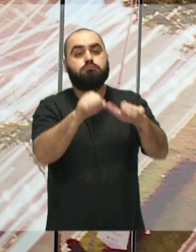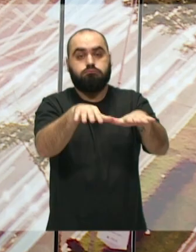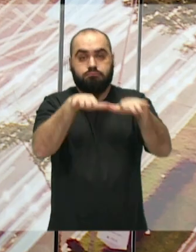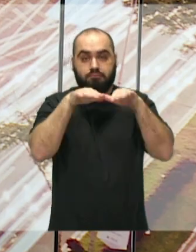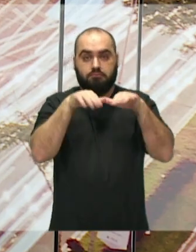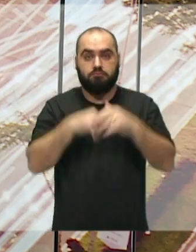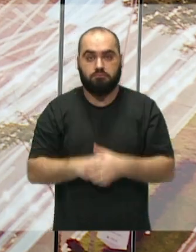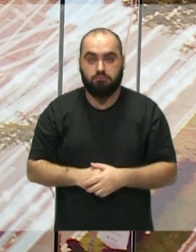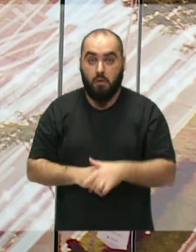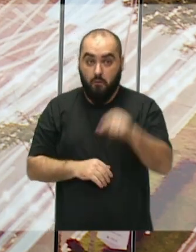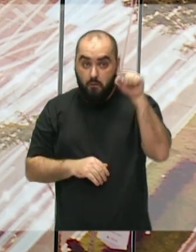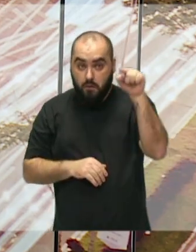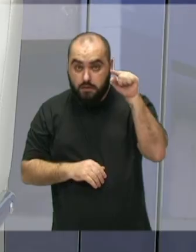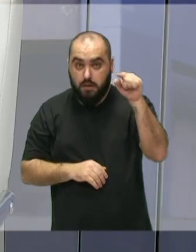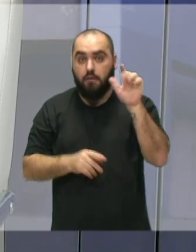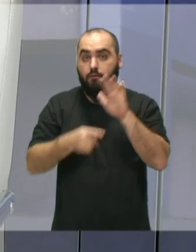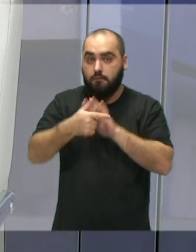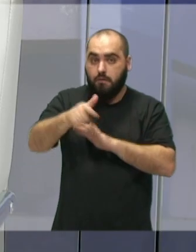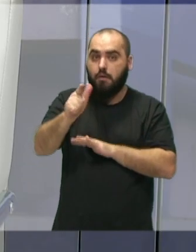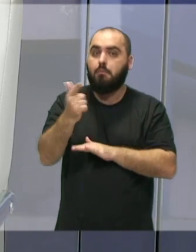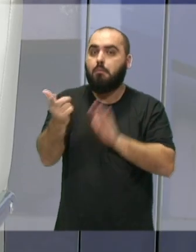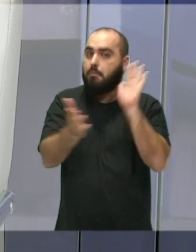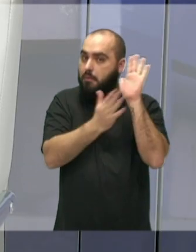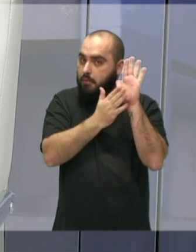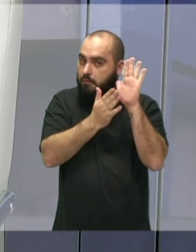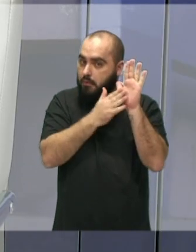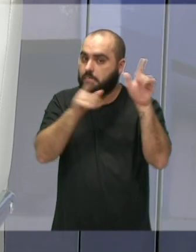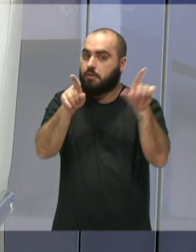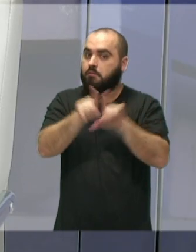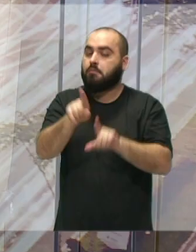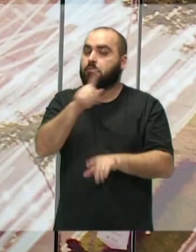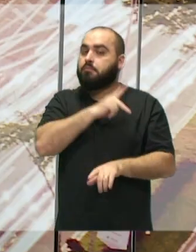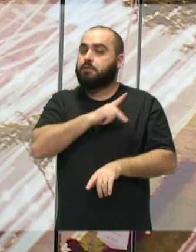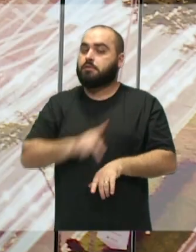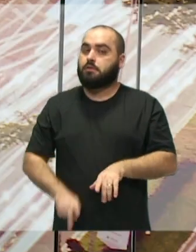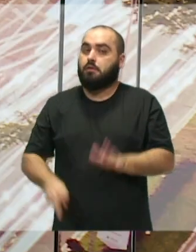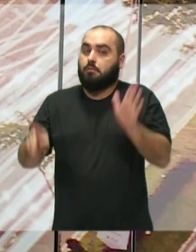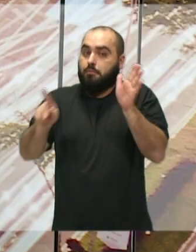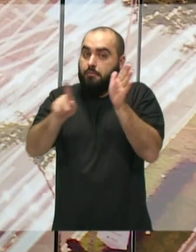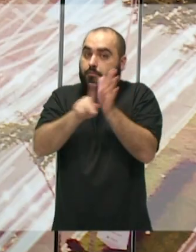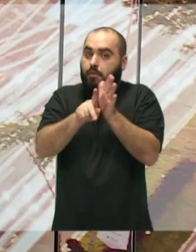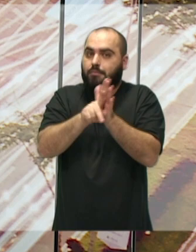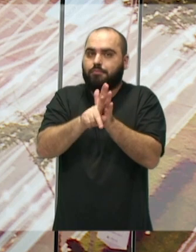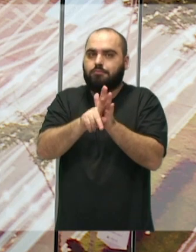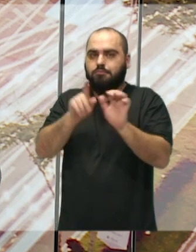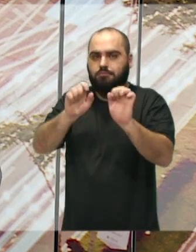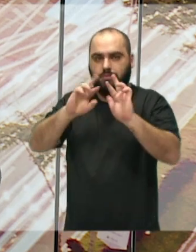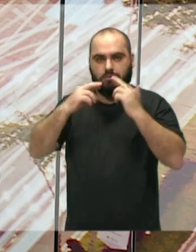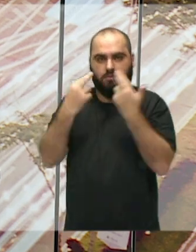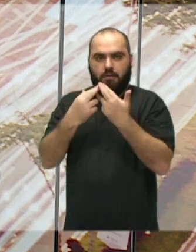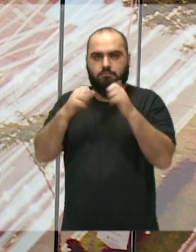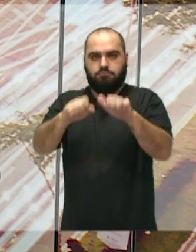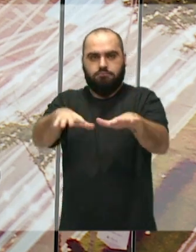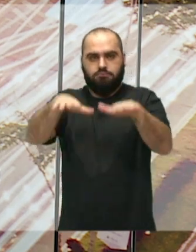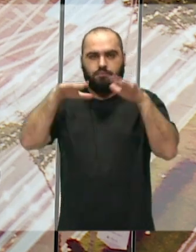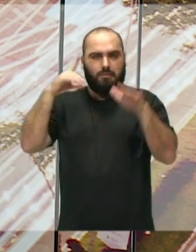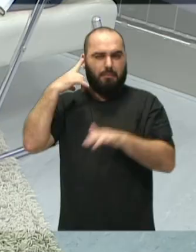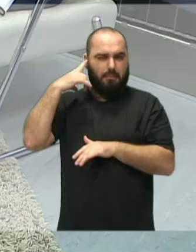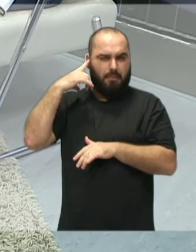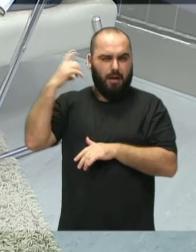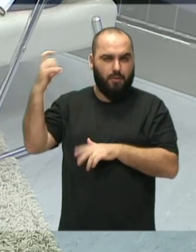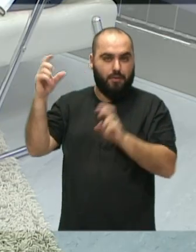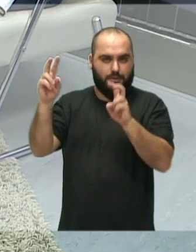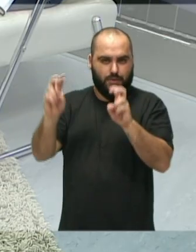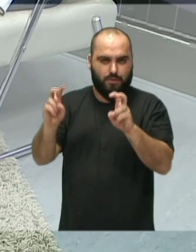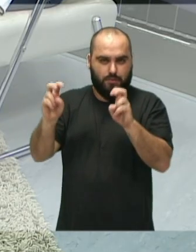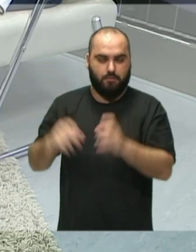da poluição sonora no município e a perturbação do sossego. É também um assunto que mobilizou diversos grupos aqui